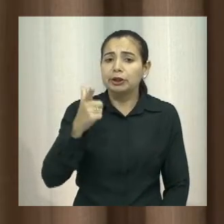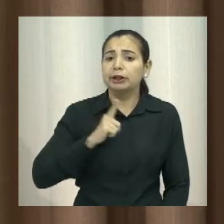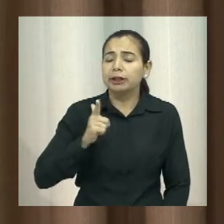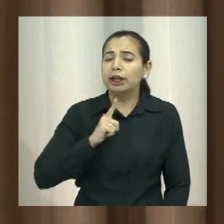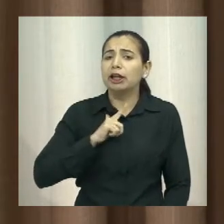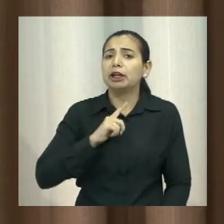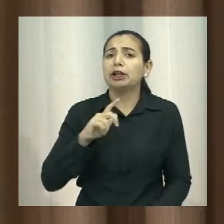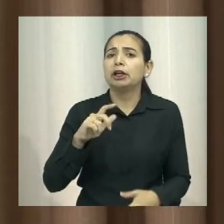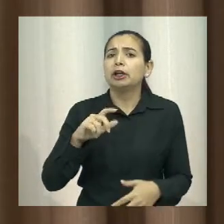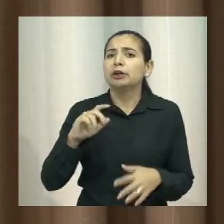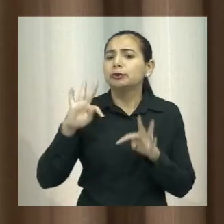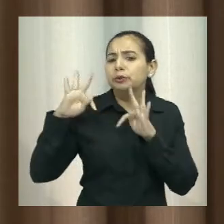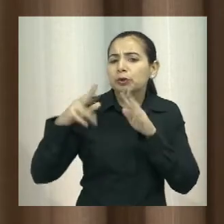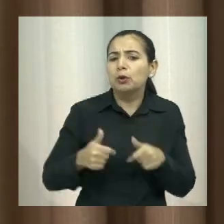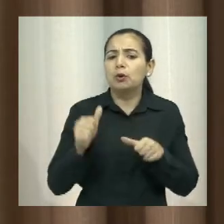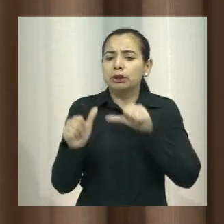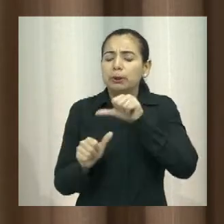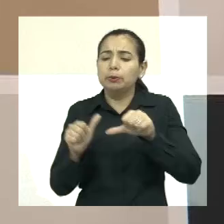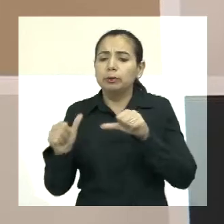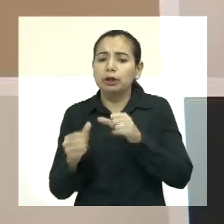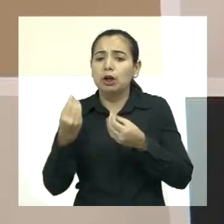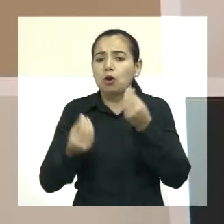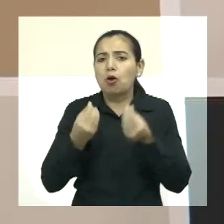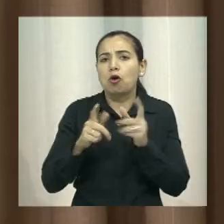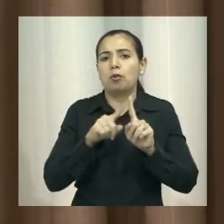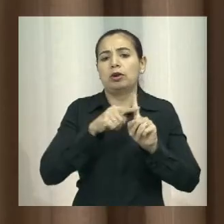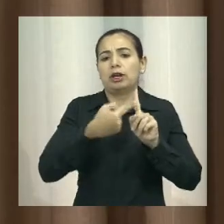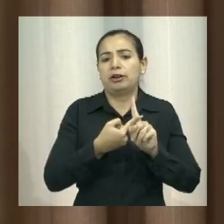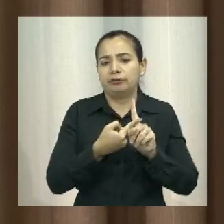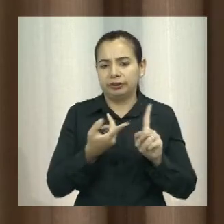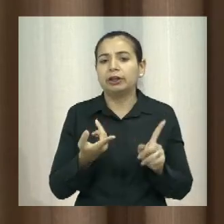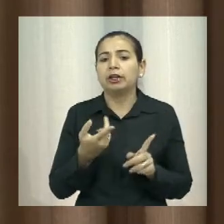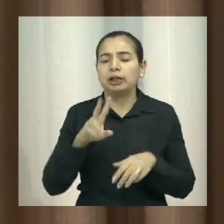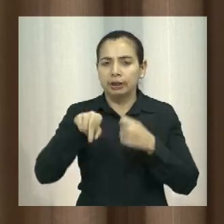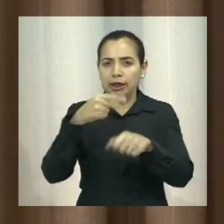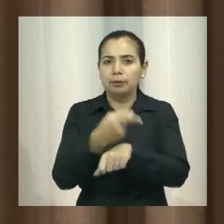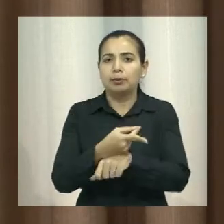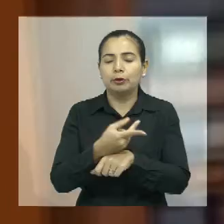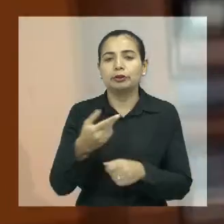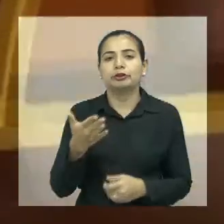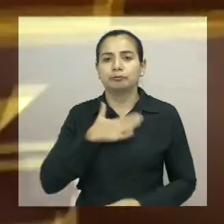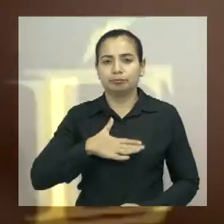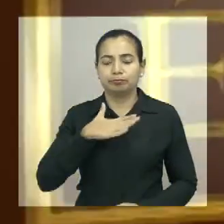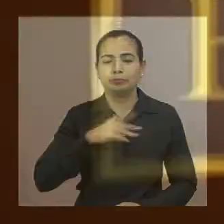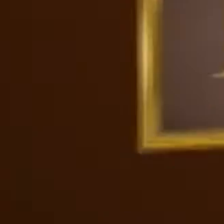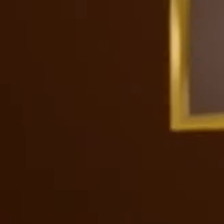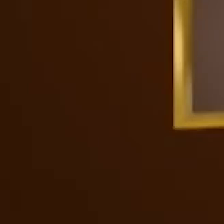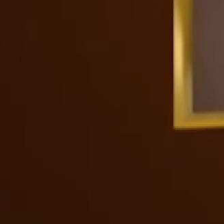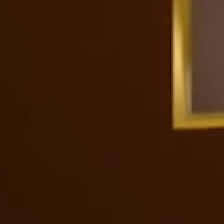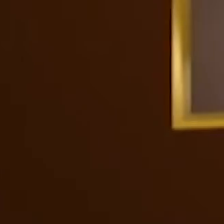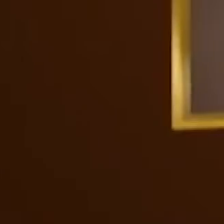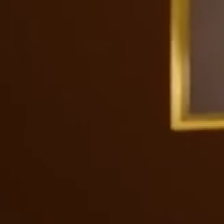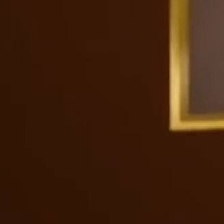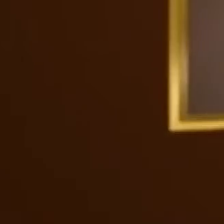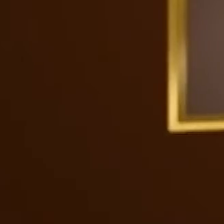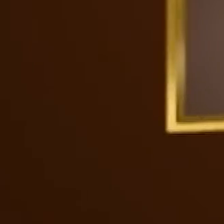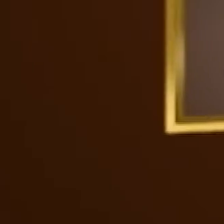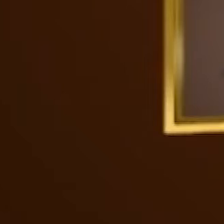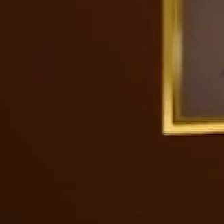formação da gravidez. Já já a gente continua o nosso bate-papo após o intervalo.